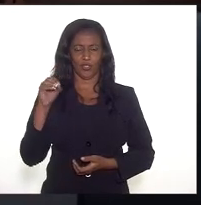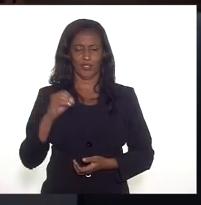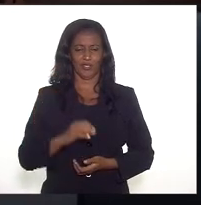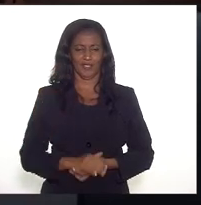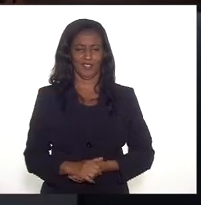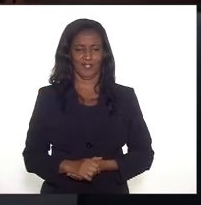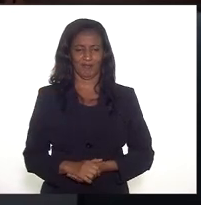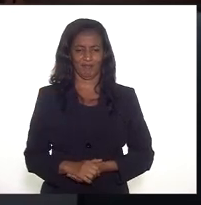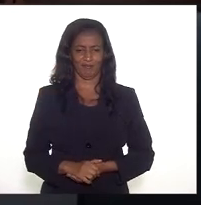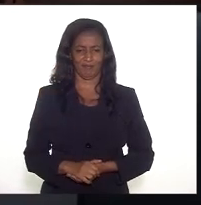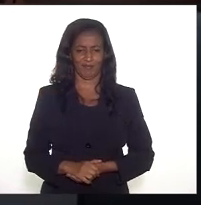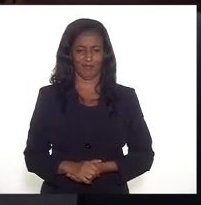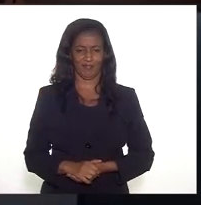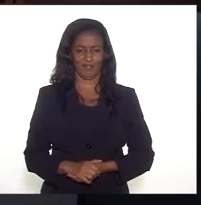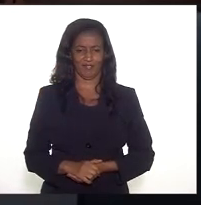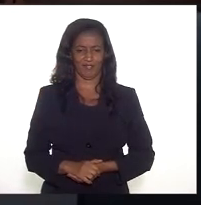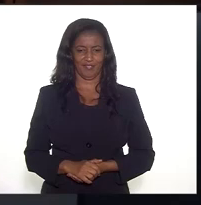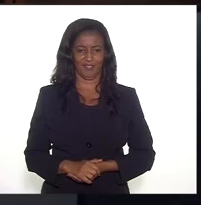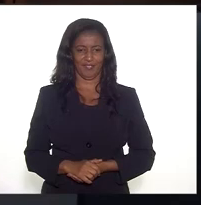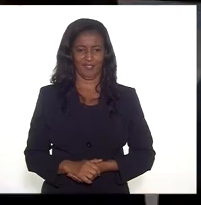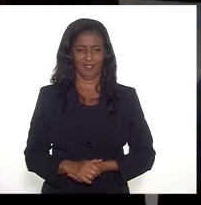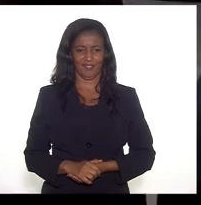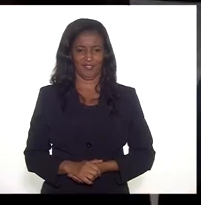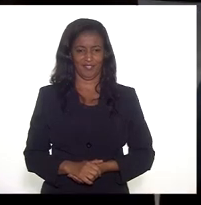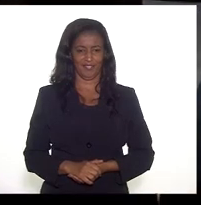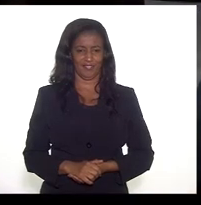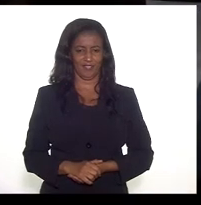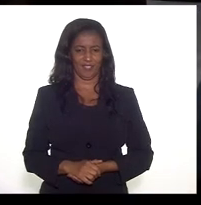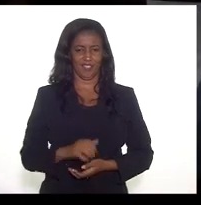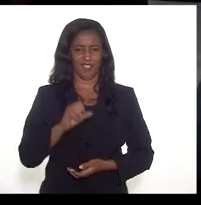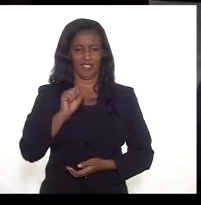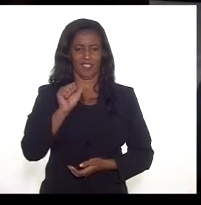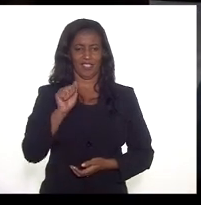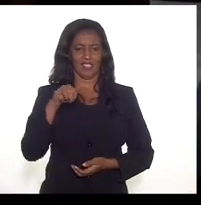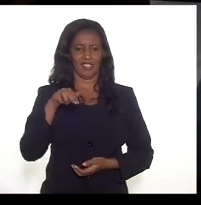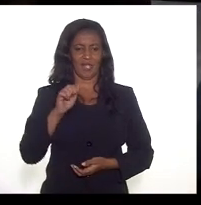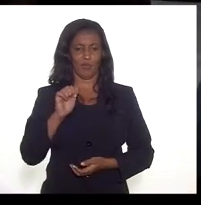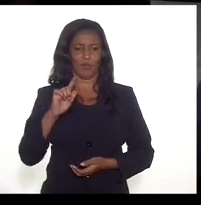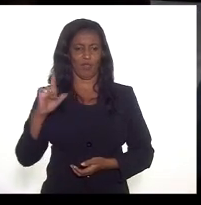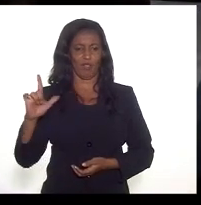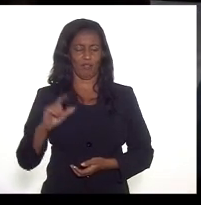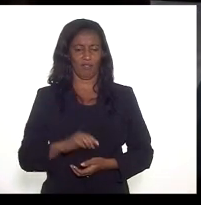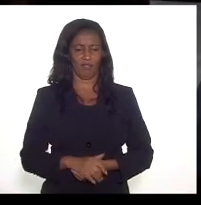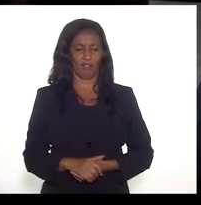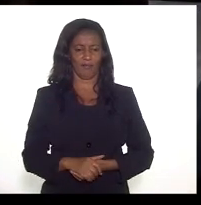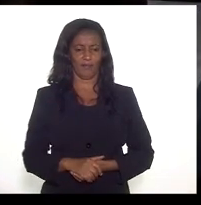Wellington José, Brazão, Zeidan, Samuel Malafaia.